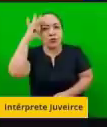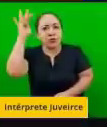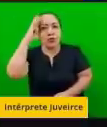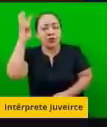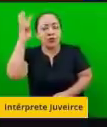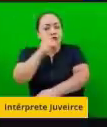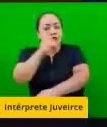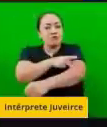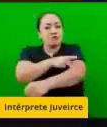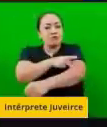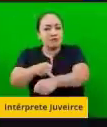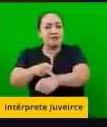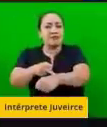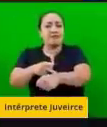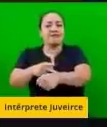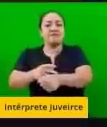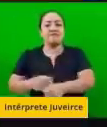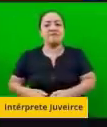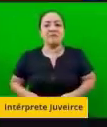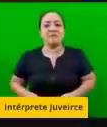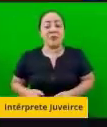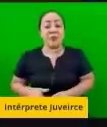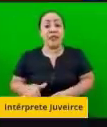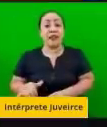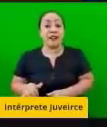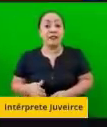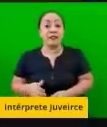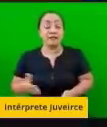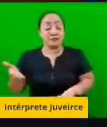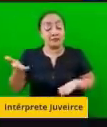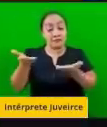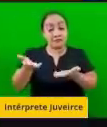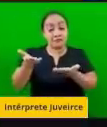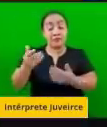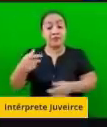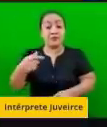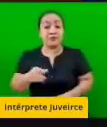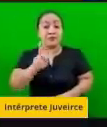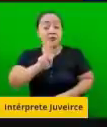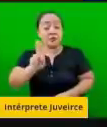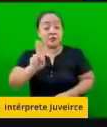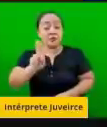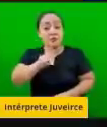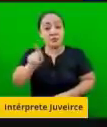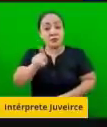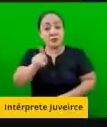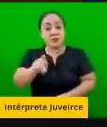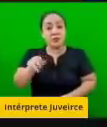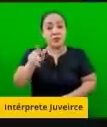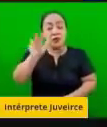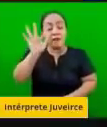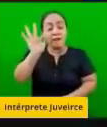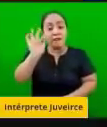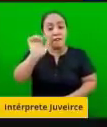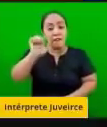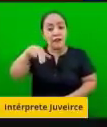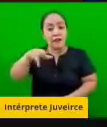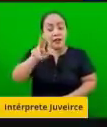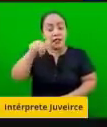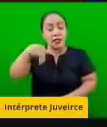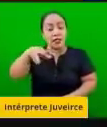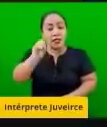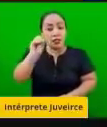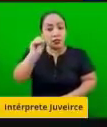entre Teoria e Prática. Eu sou o professor Fernando Vendrame Menezes, professor de História da Rede Municipal de Ensino de